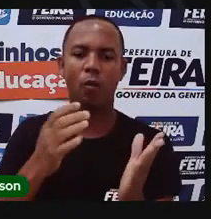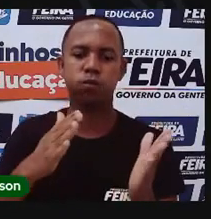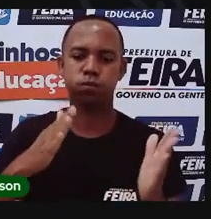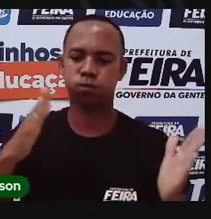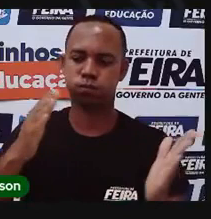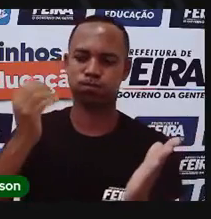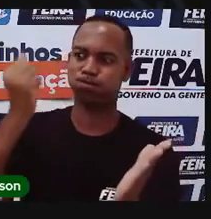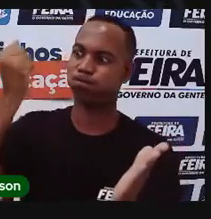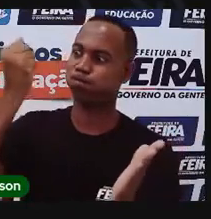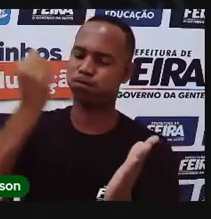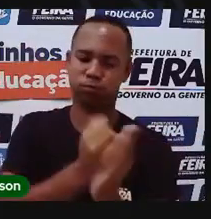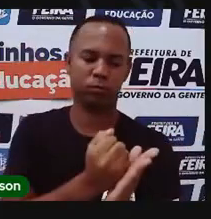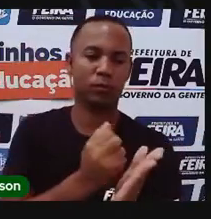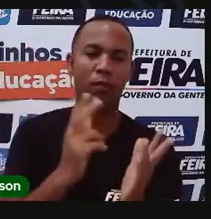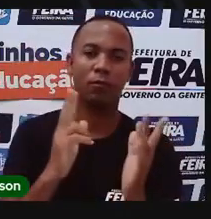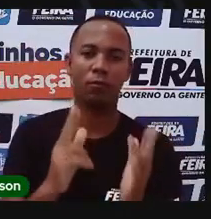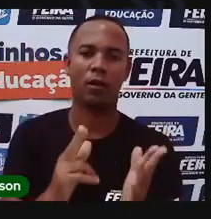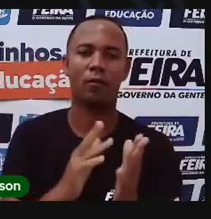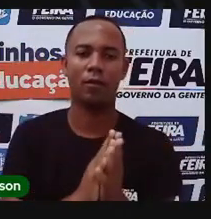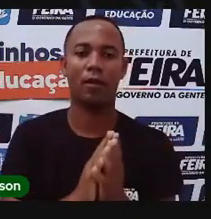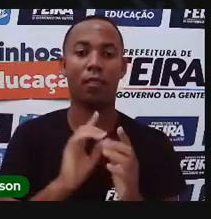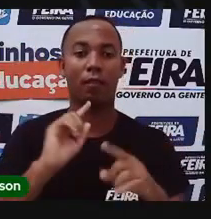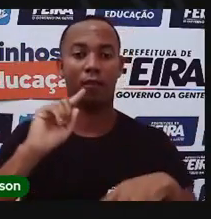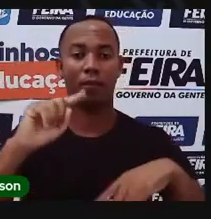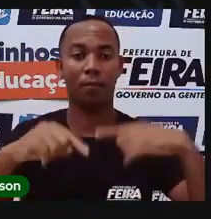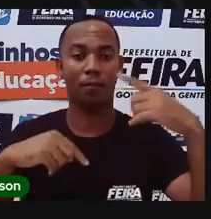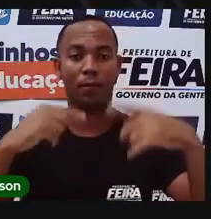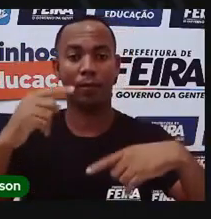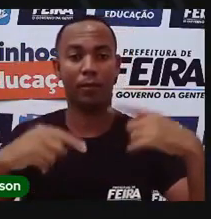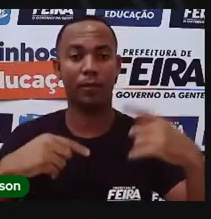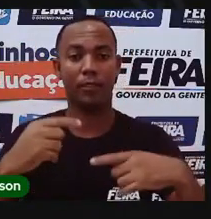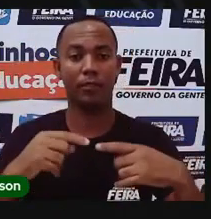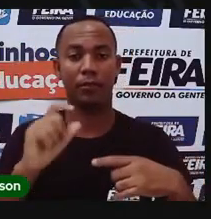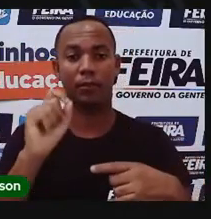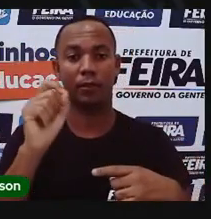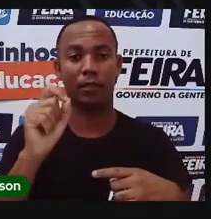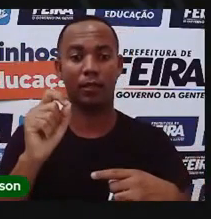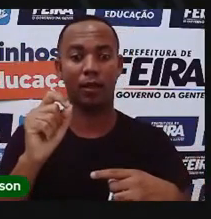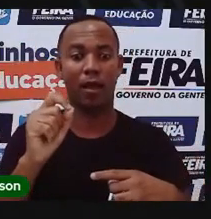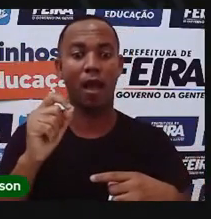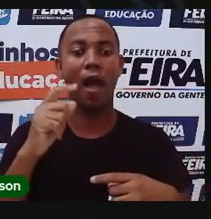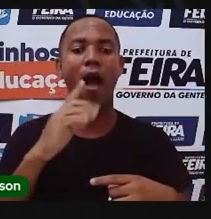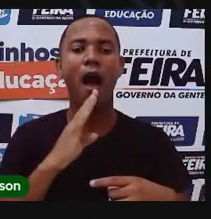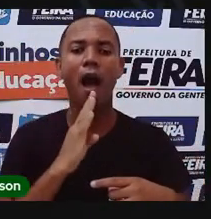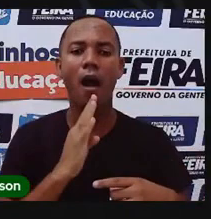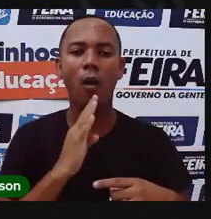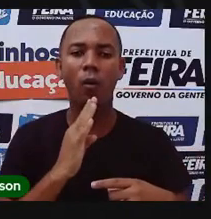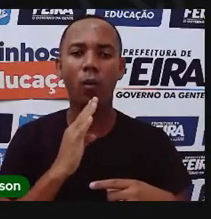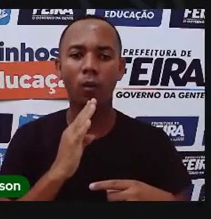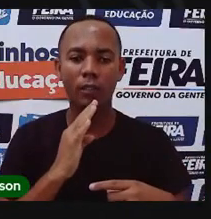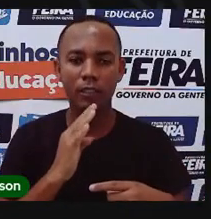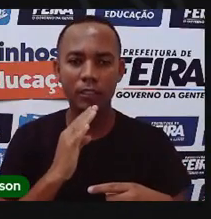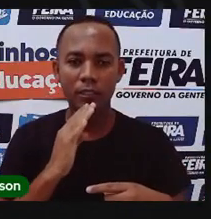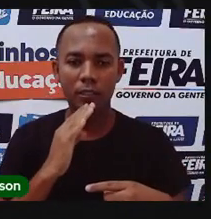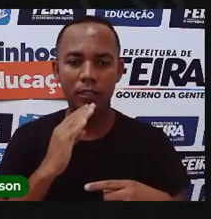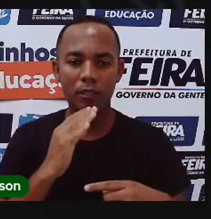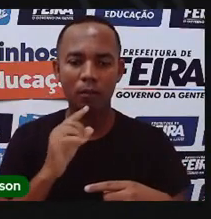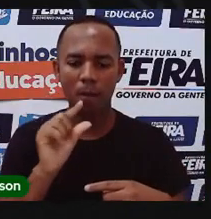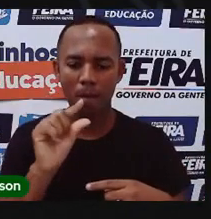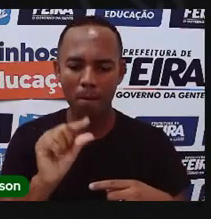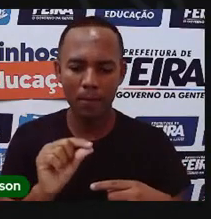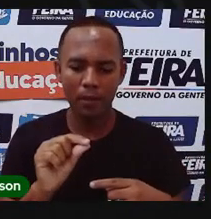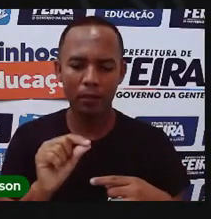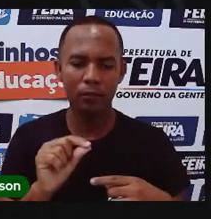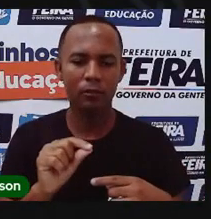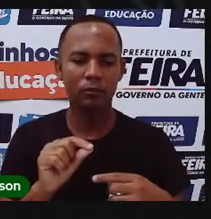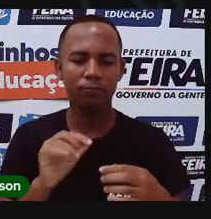gigante. Bom, e aí depois, com o passar do tempo, eles foram descobrindo outras maneiras, e maneiras um pouco mais baratas. E